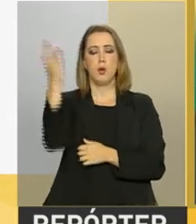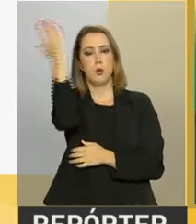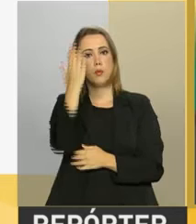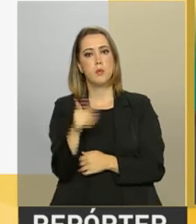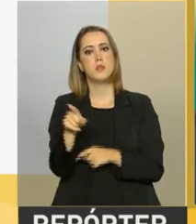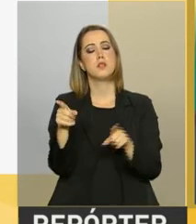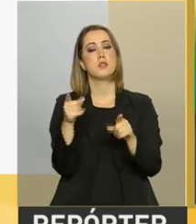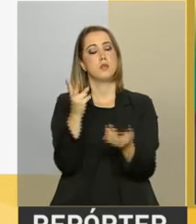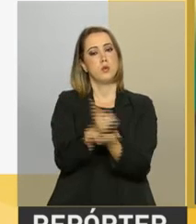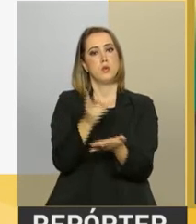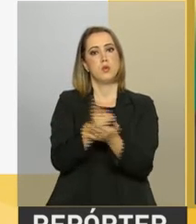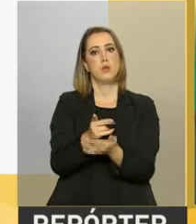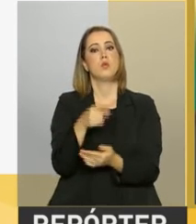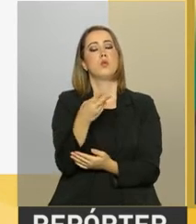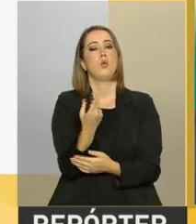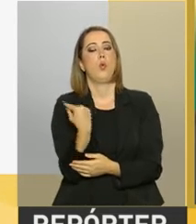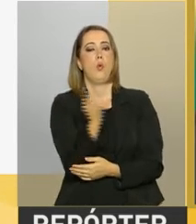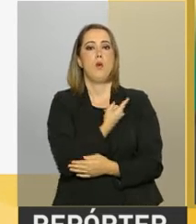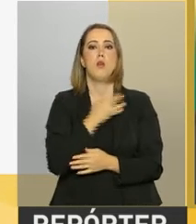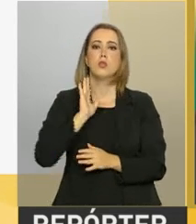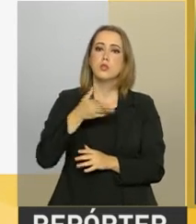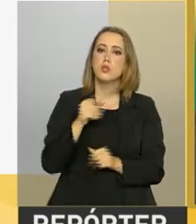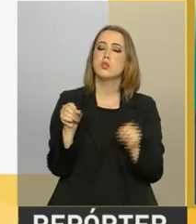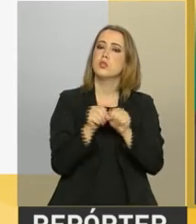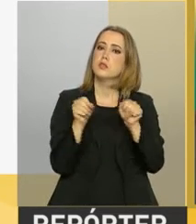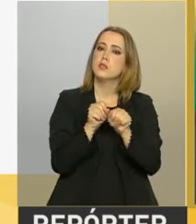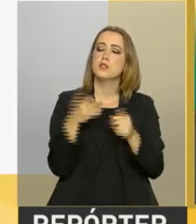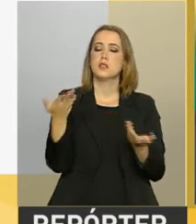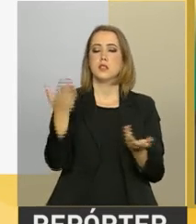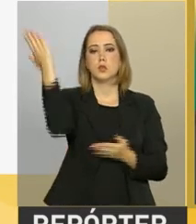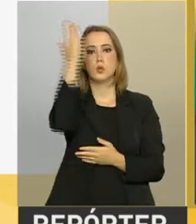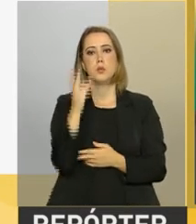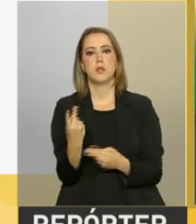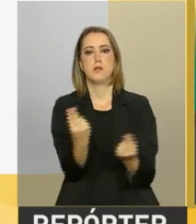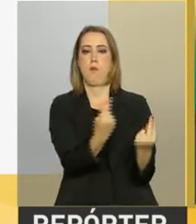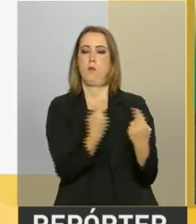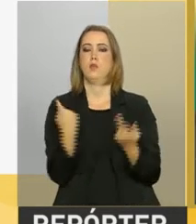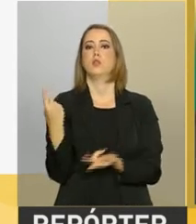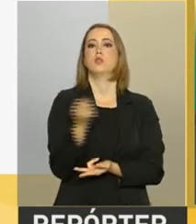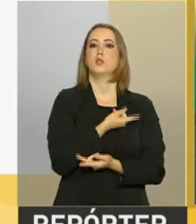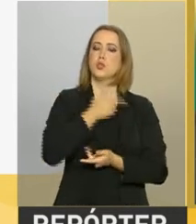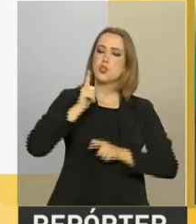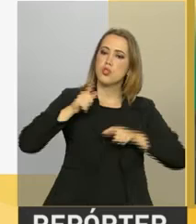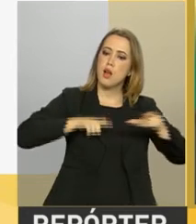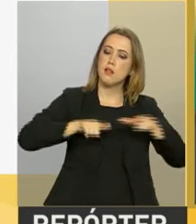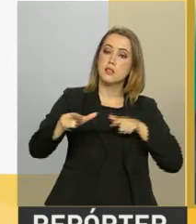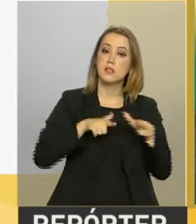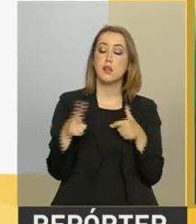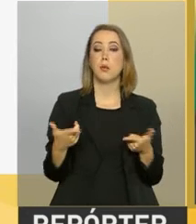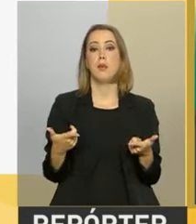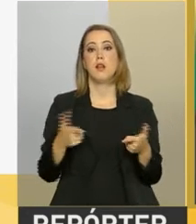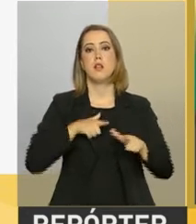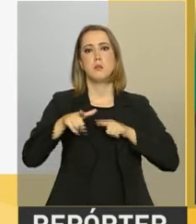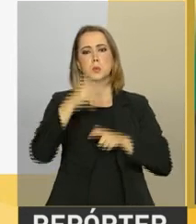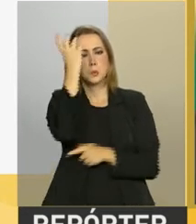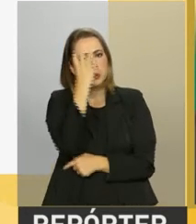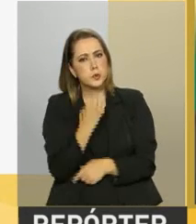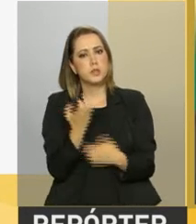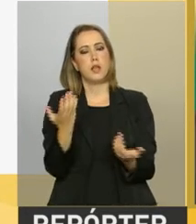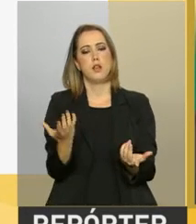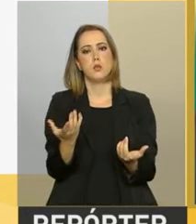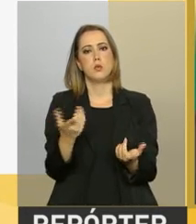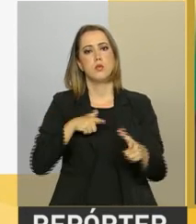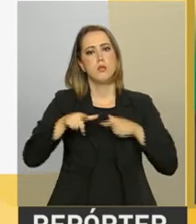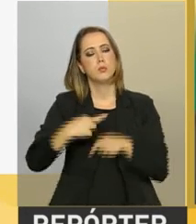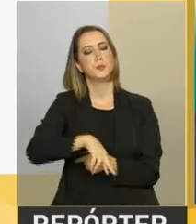coincidente, Denerval, sim, com aquilo que nós estamos fazendo no Brasil. Nós estamos tomando atitudes muito sérias,